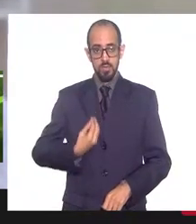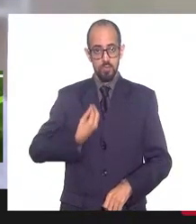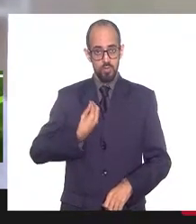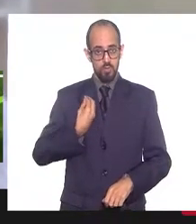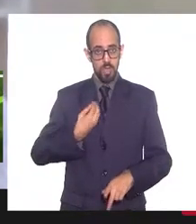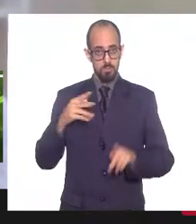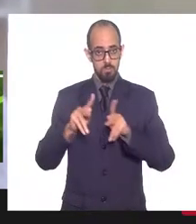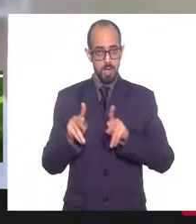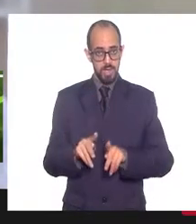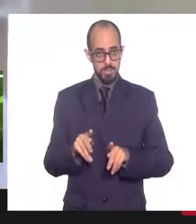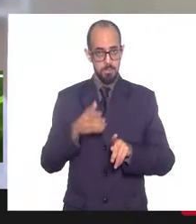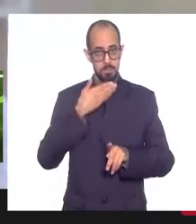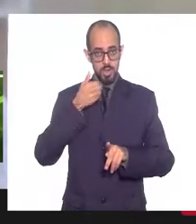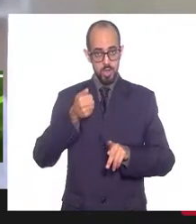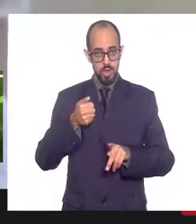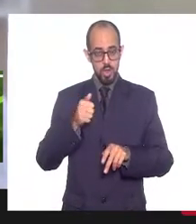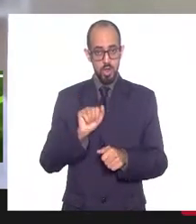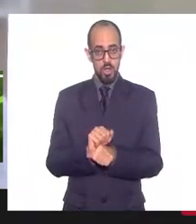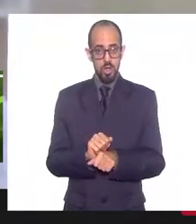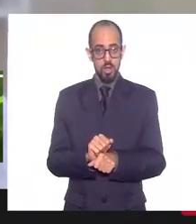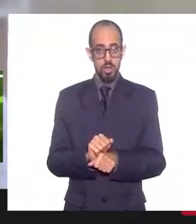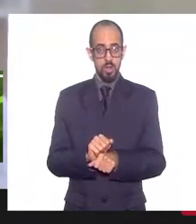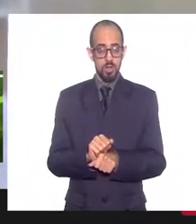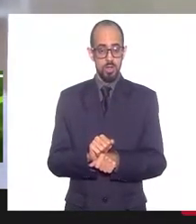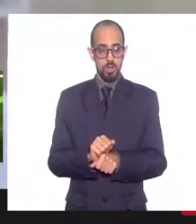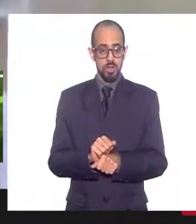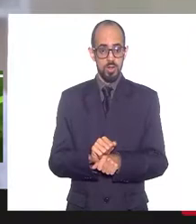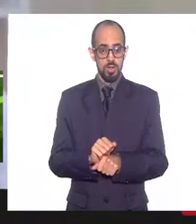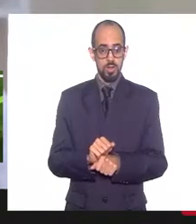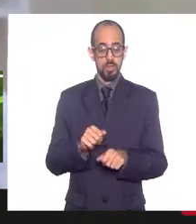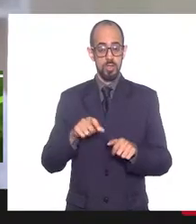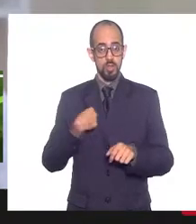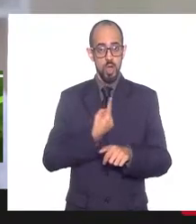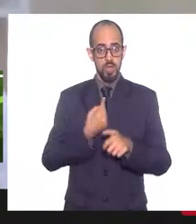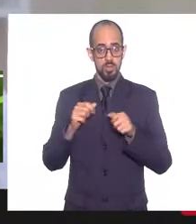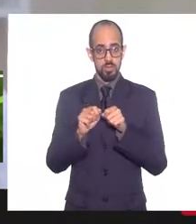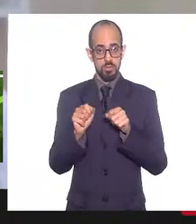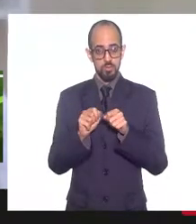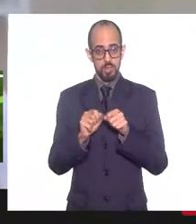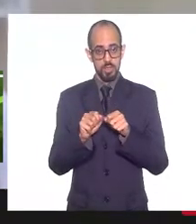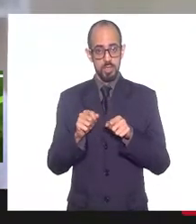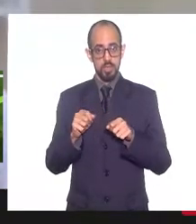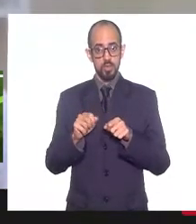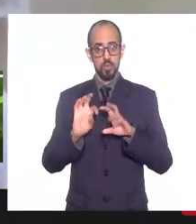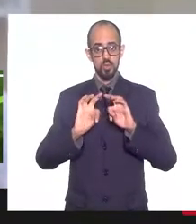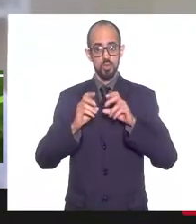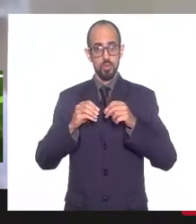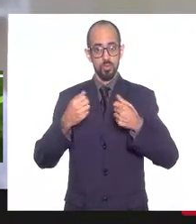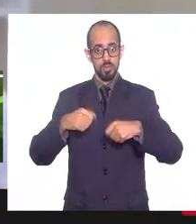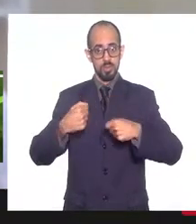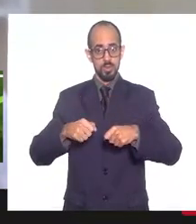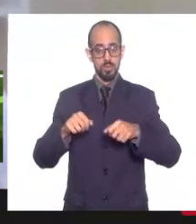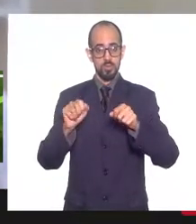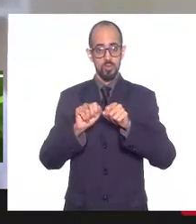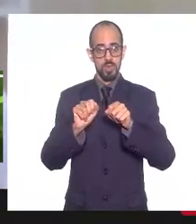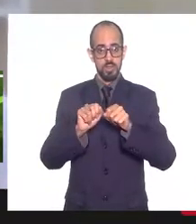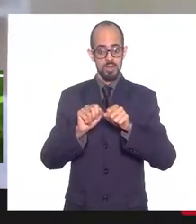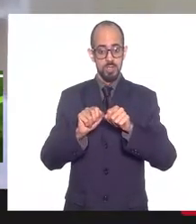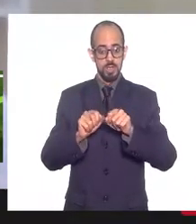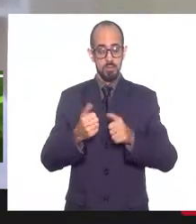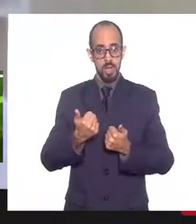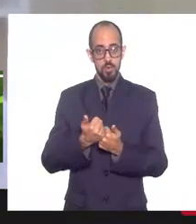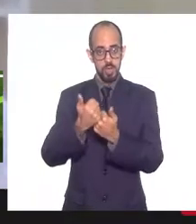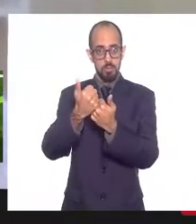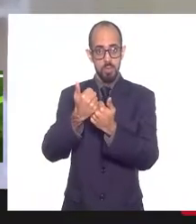muito melhor. Estamos fazendo o que é para ser feito, para nos apoiar